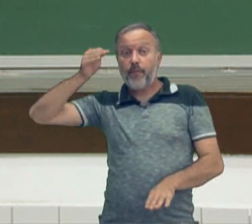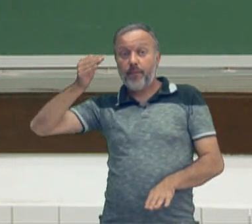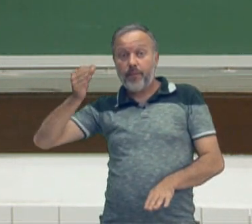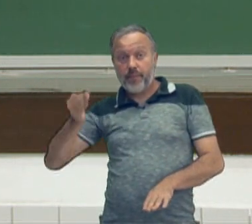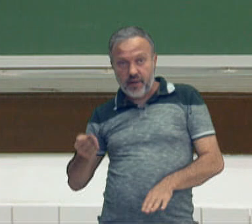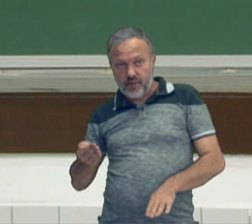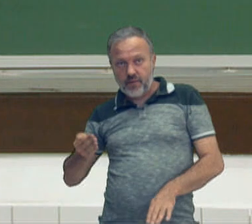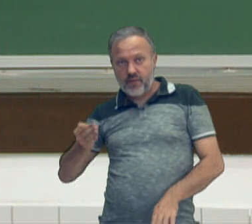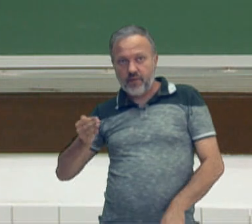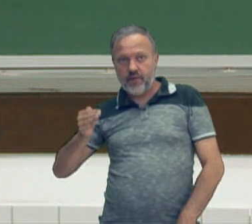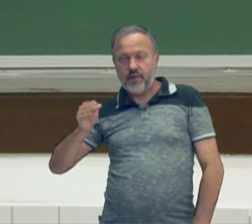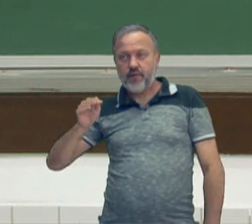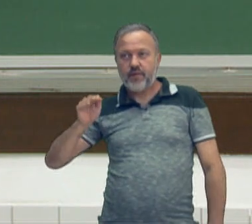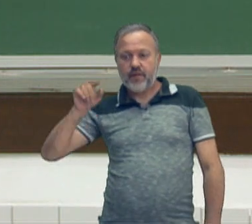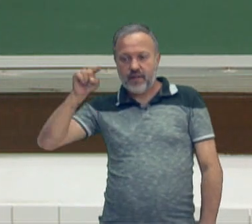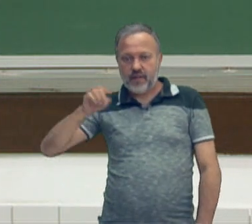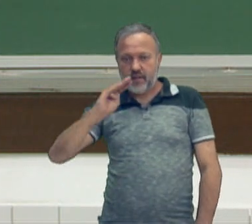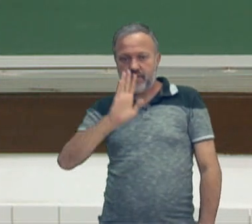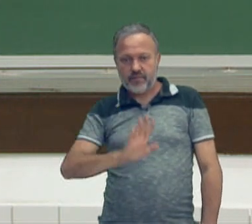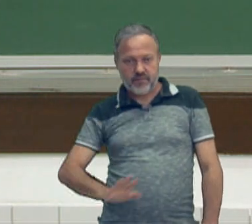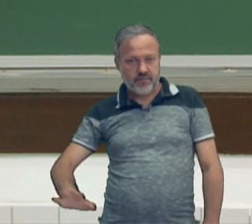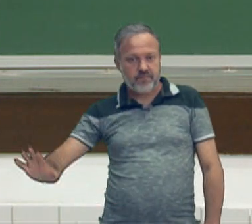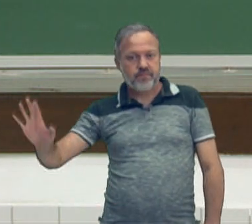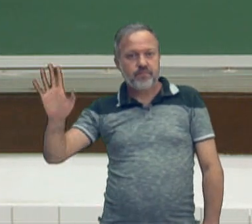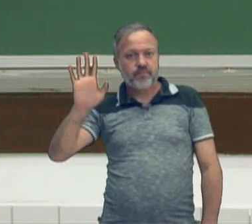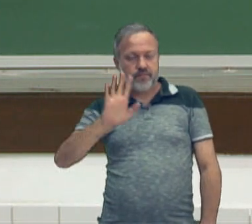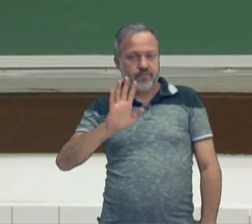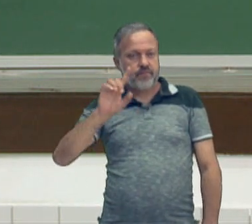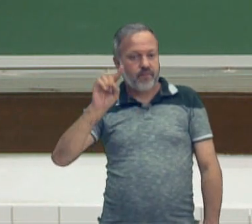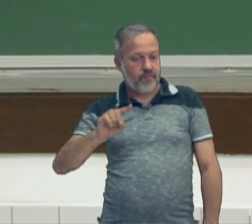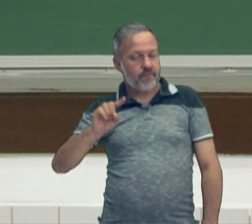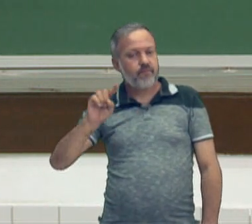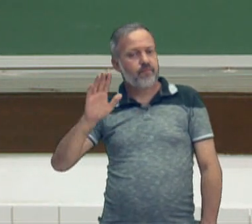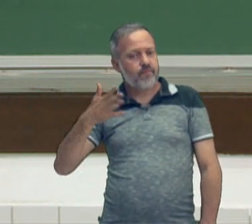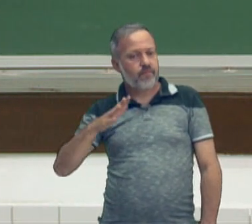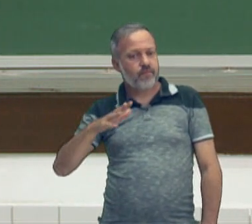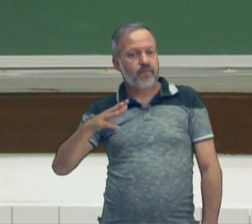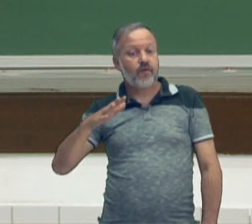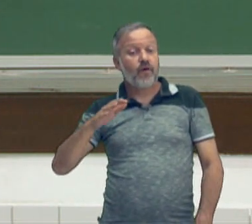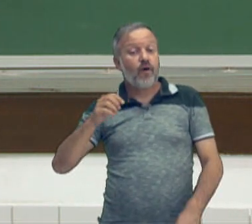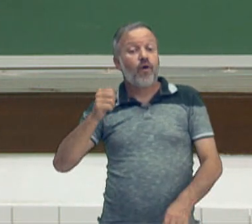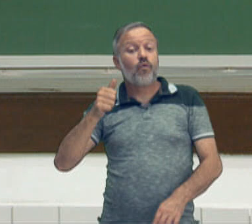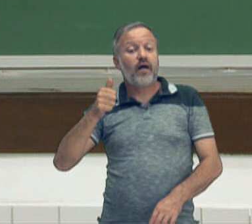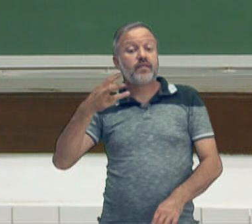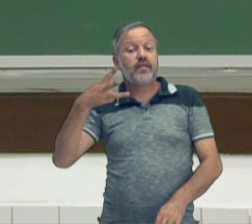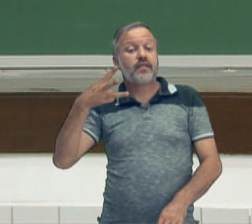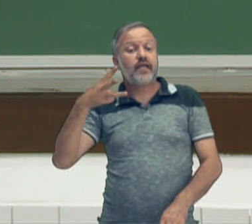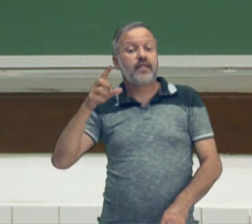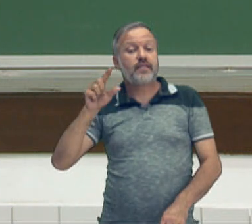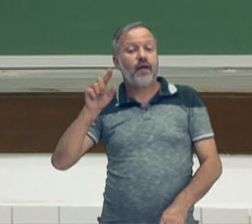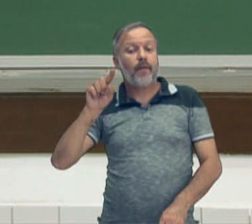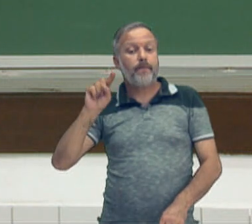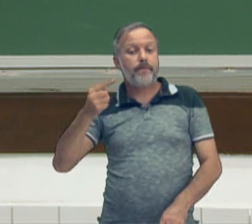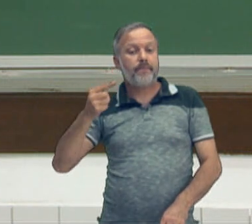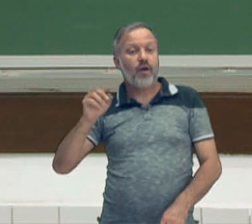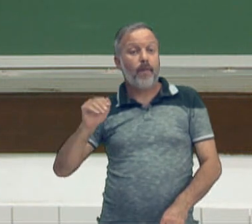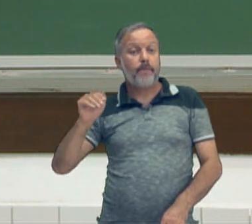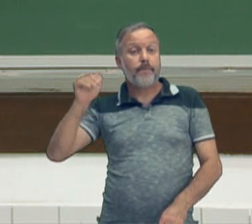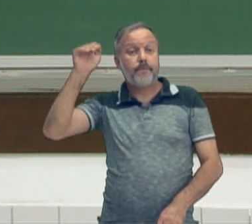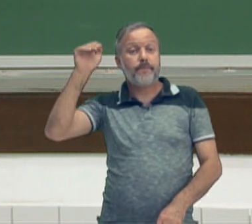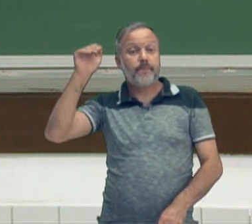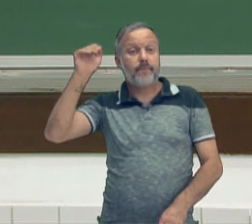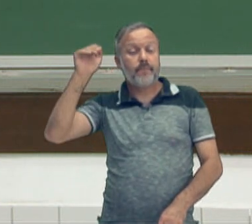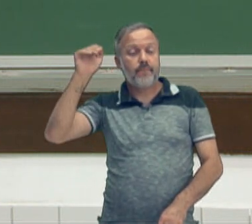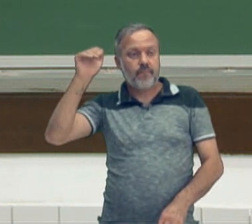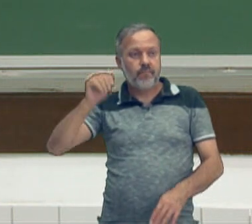torno de 2.000, 2,5, alguma coisa nesse sentido, 3 no máximo. O outro é 7, ou seja, 2